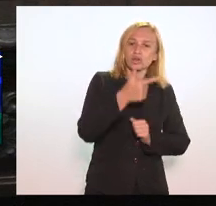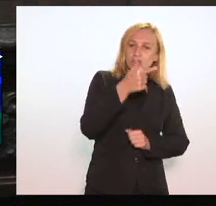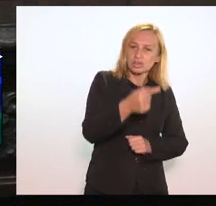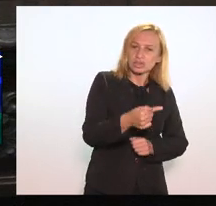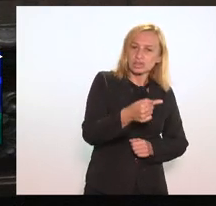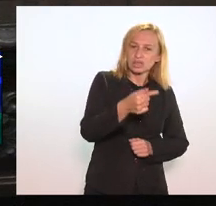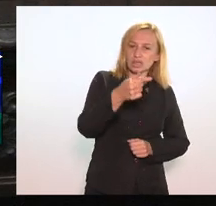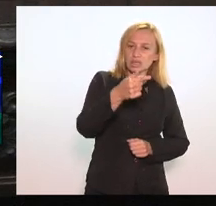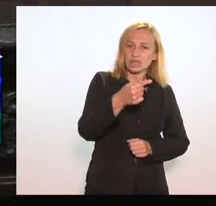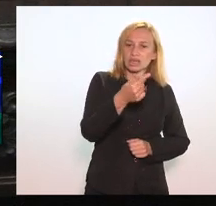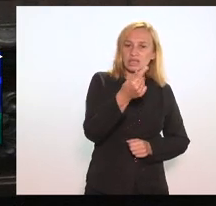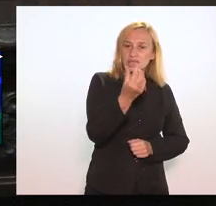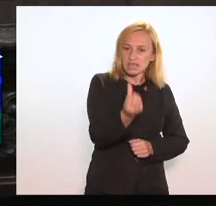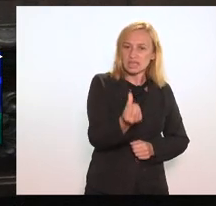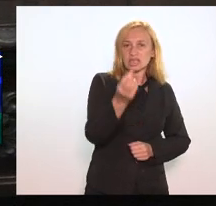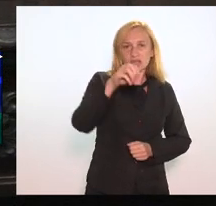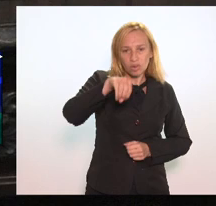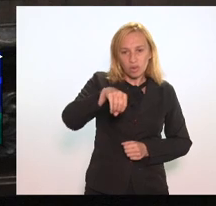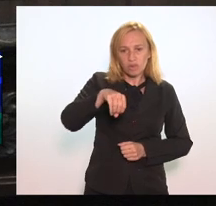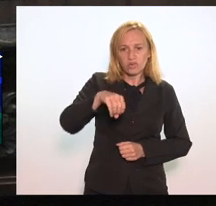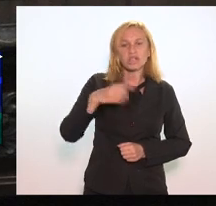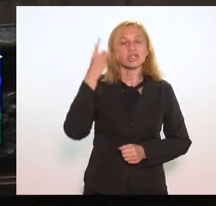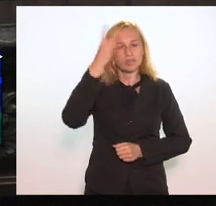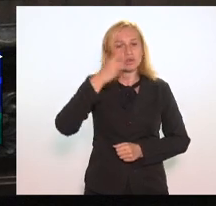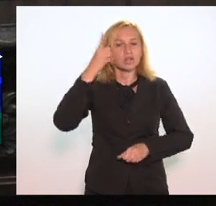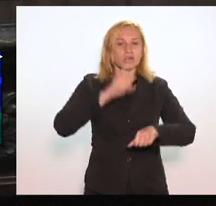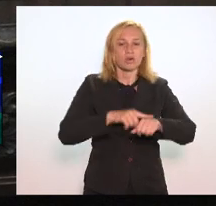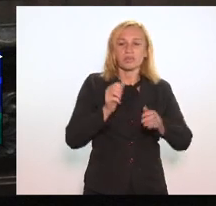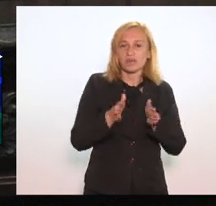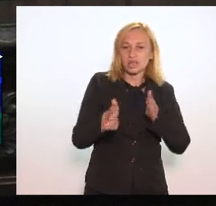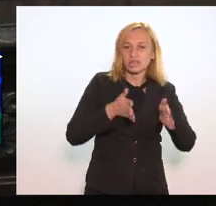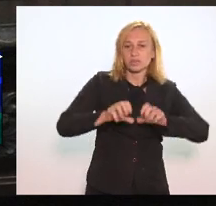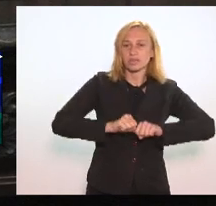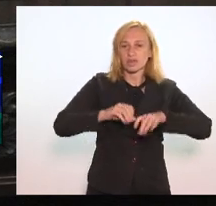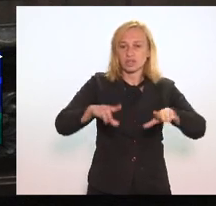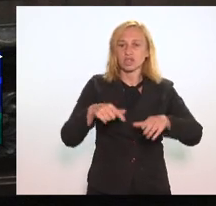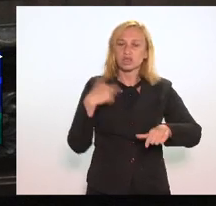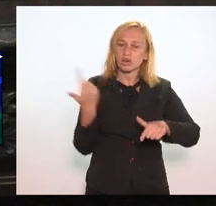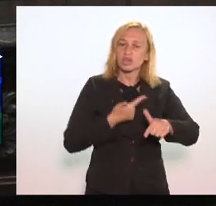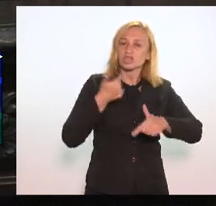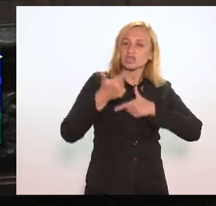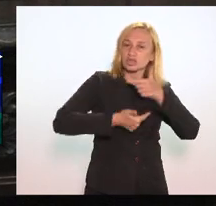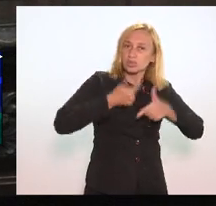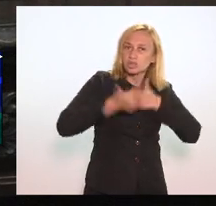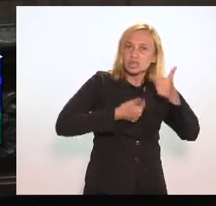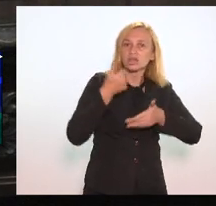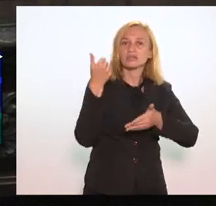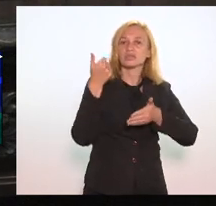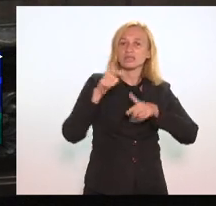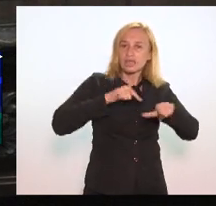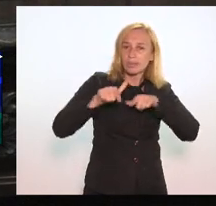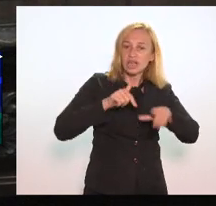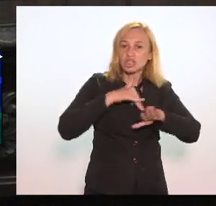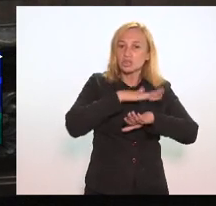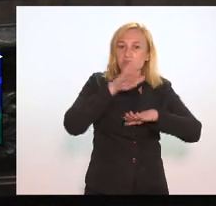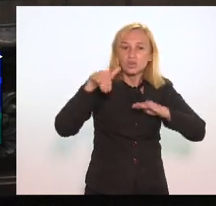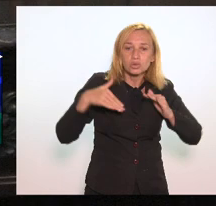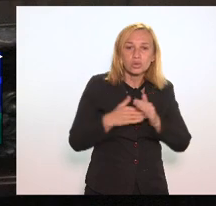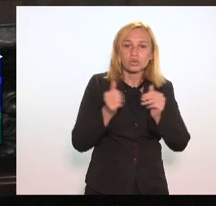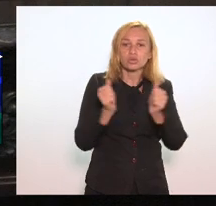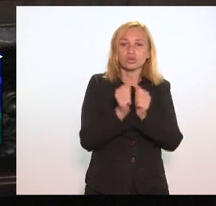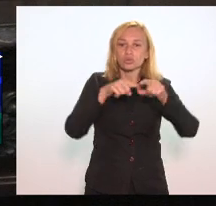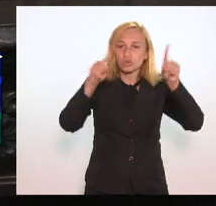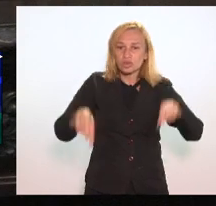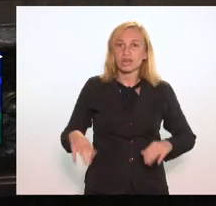78 79 deputados no momento e pandemic tivemos aqui trabalhando o dia a dia lutando junto com todos funcionários aqui dessa